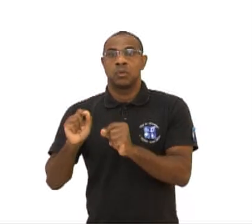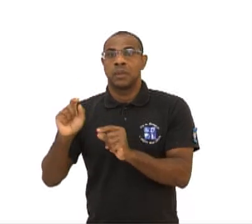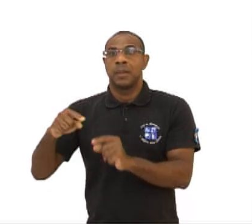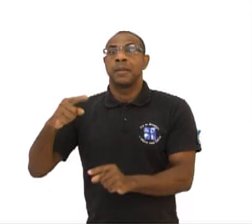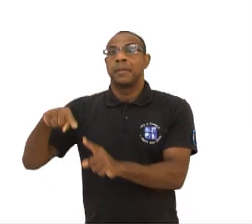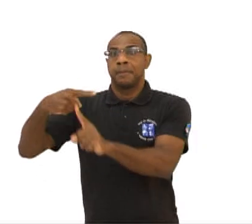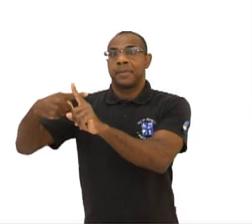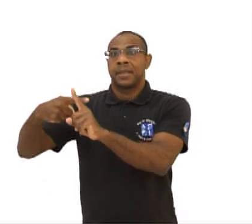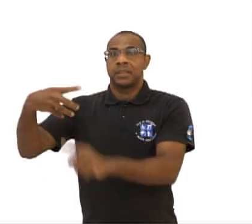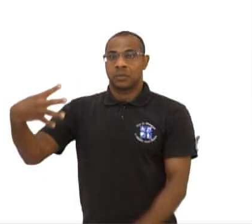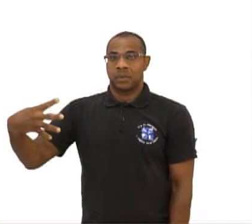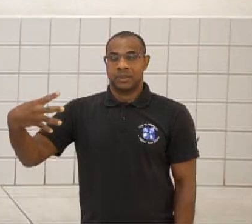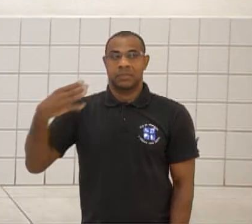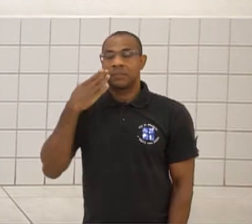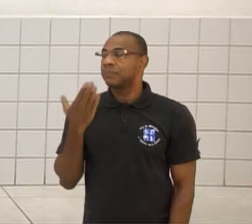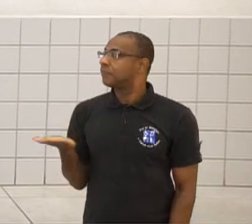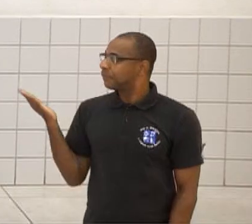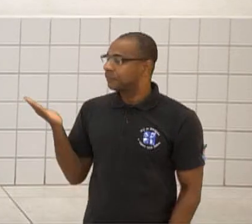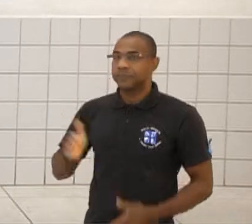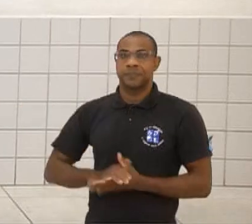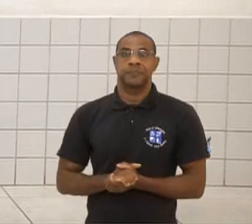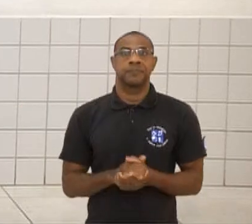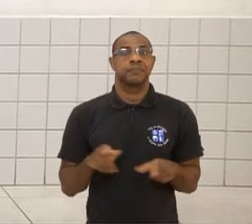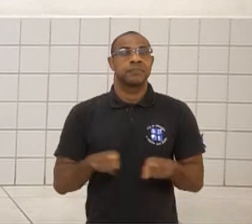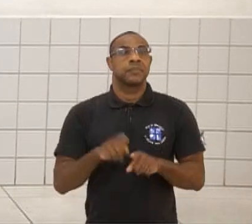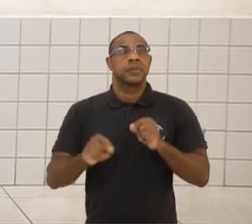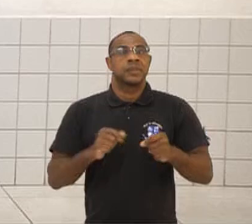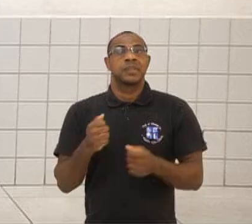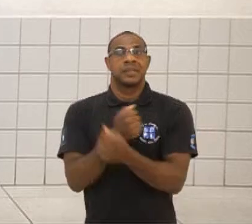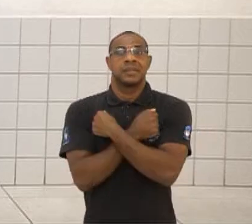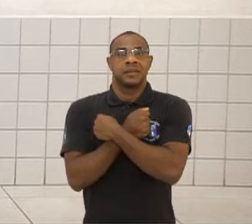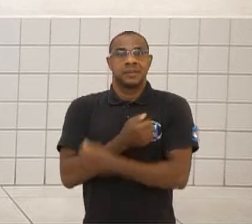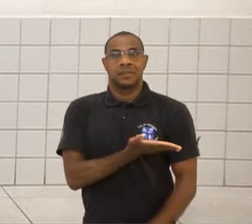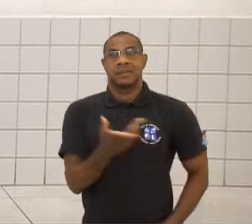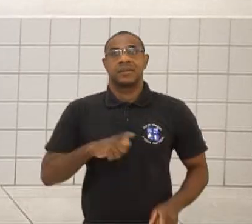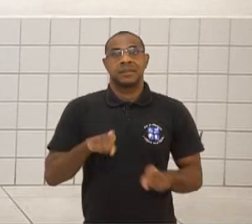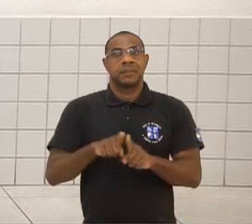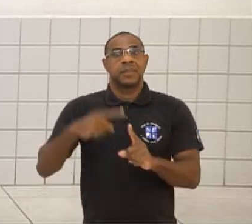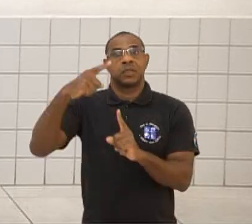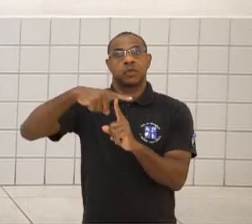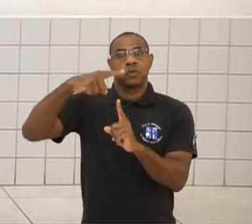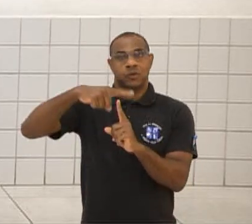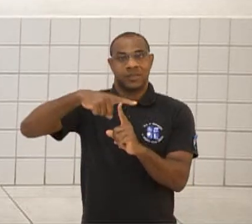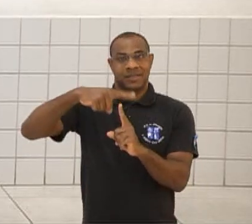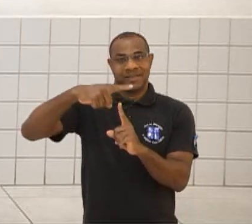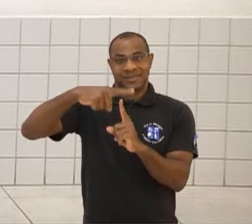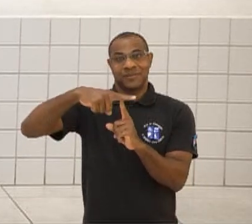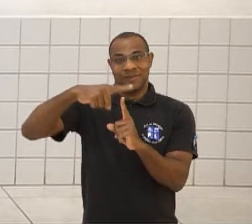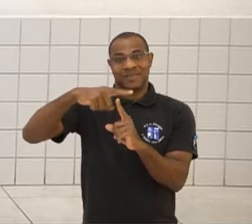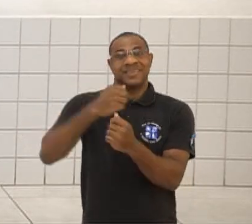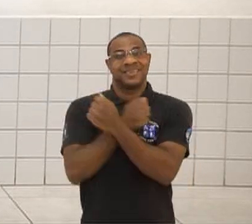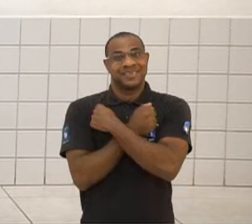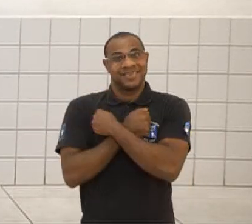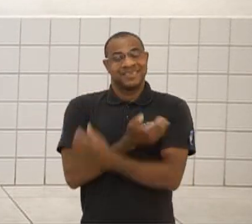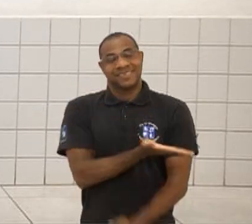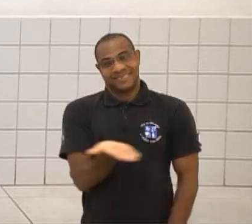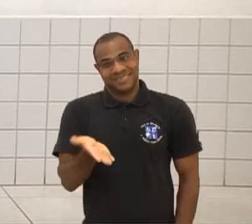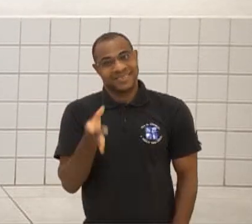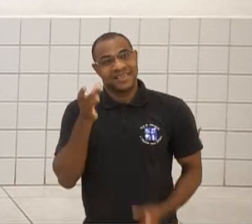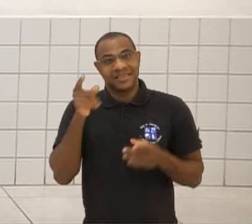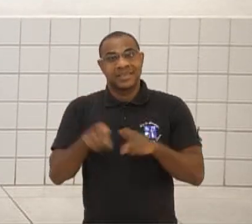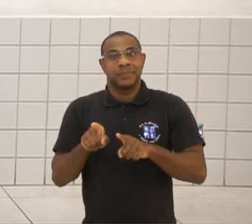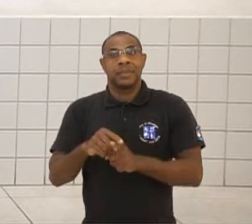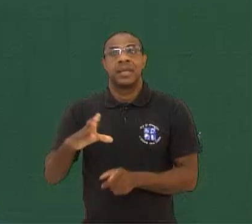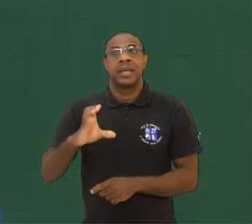mais 4. Deixa certo? eu mandar um abraço aqui. Peraí, Prof. Beth. Tem que mandar um abraço para Toledo, minha terra natal. Que legal que vocês estão assistindo. Pessoal de Campo